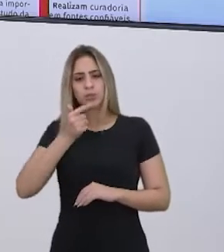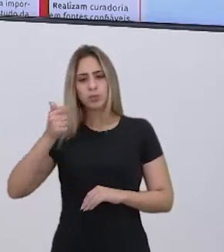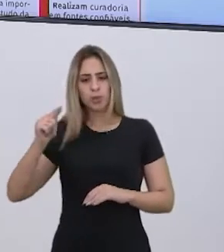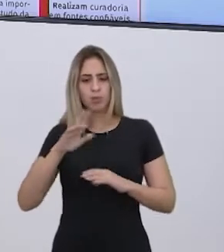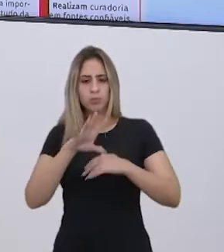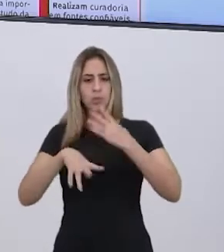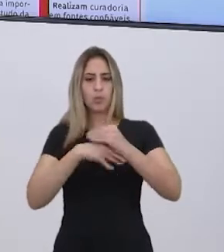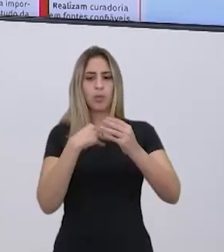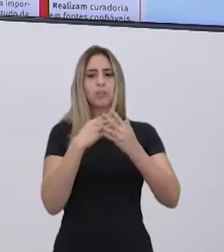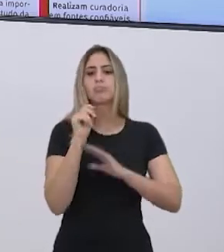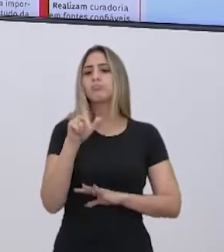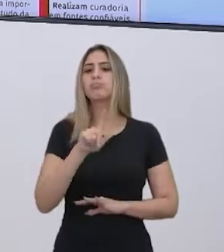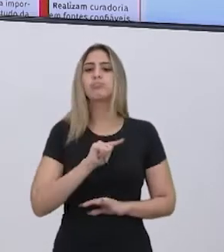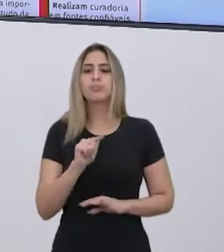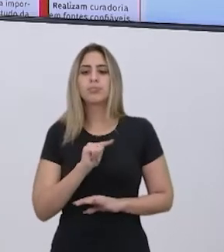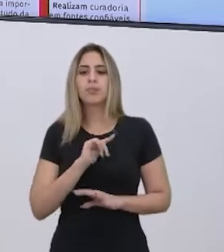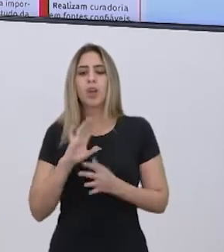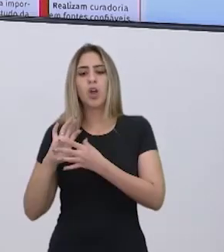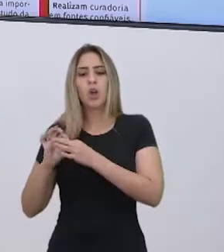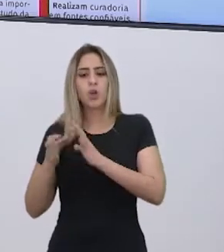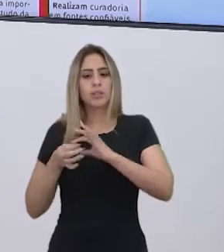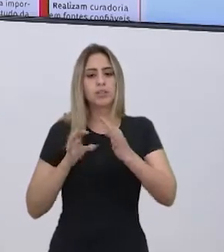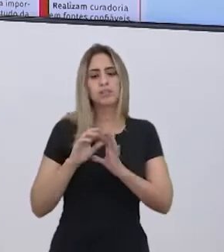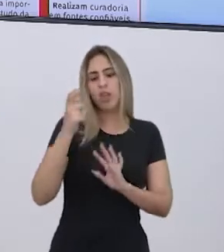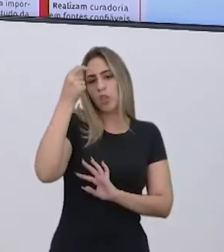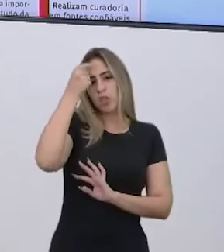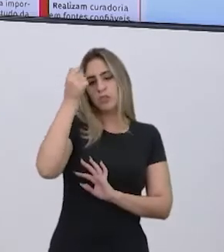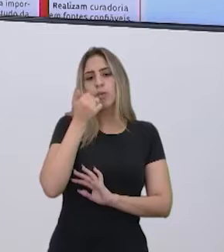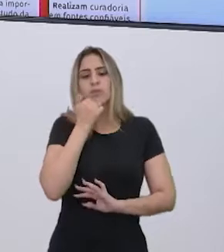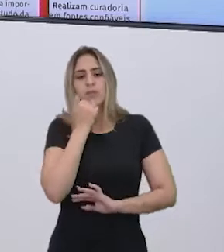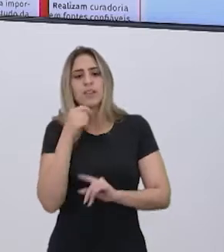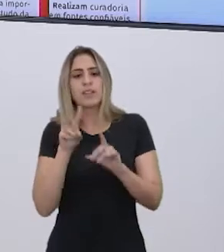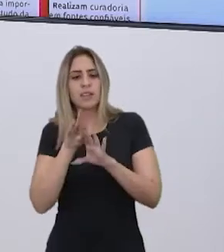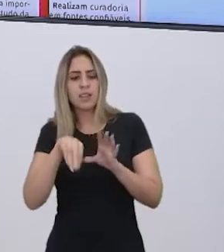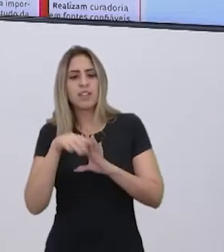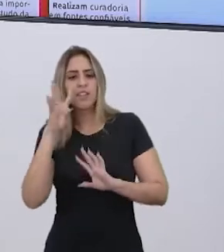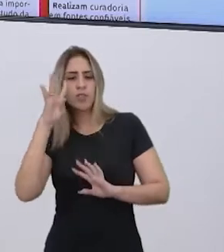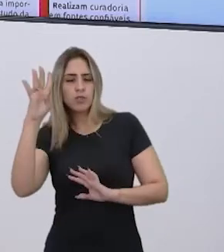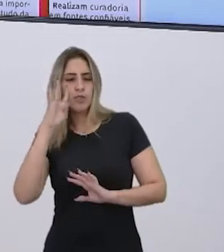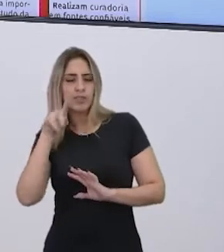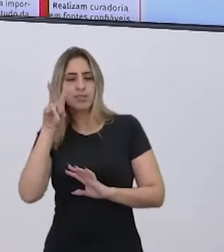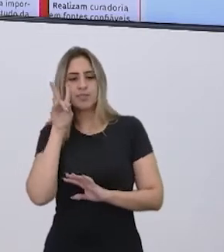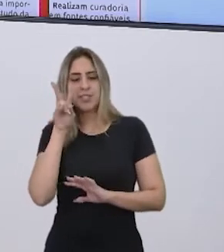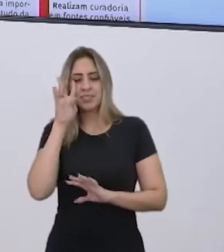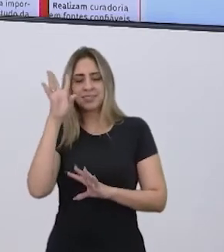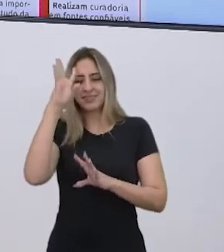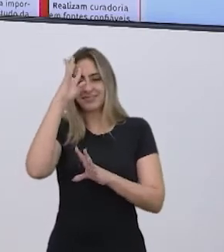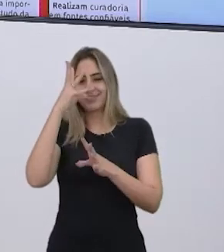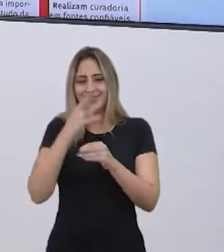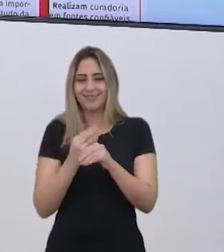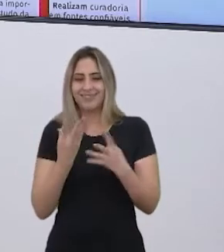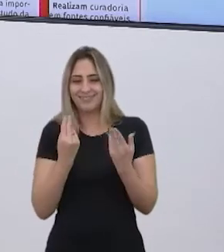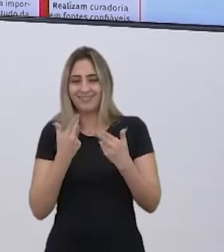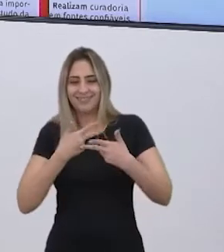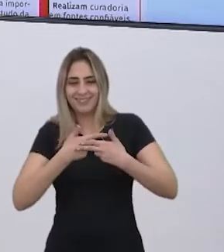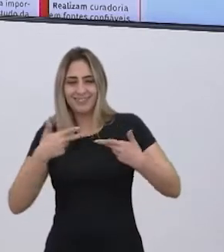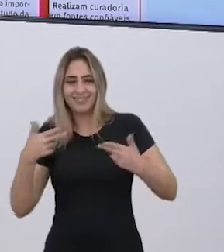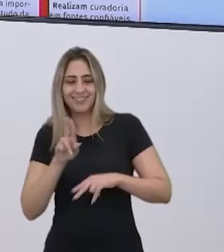o que a gente teve? Contextualizar a revolução científica na filosofia e na história, compreendendo múltiplos